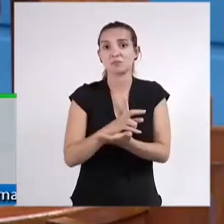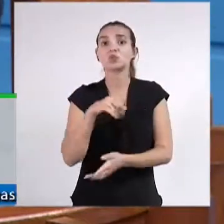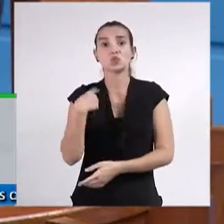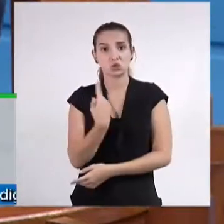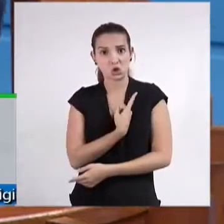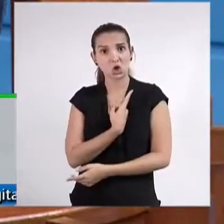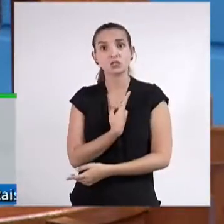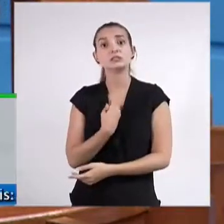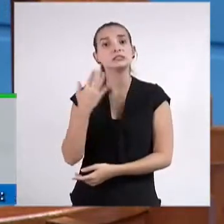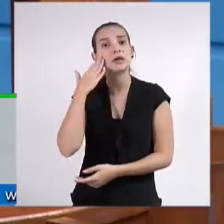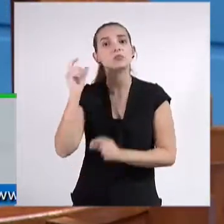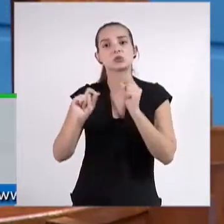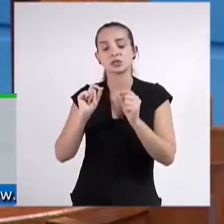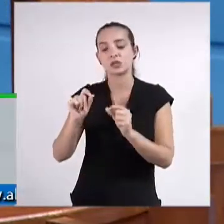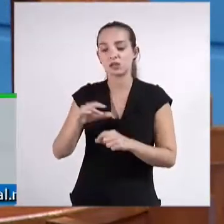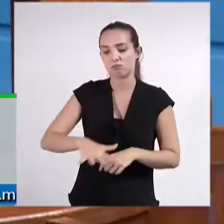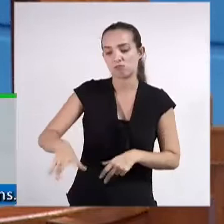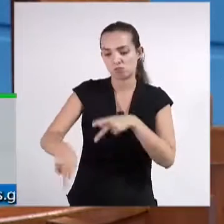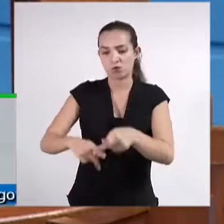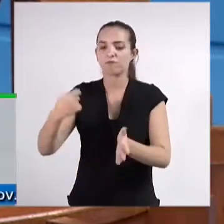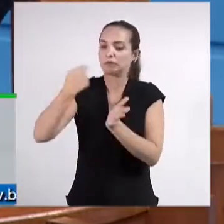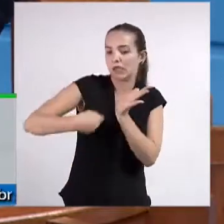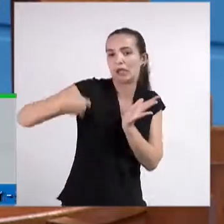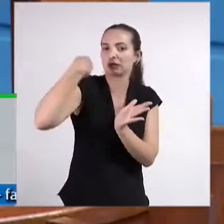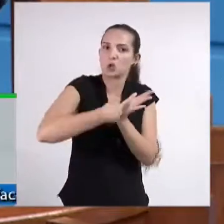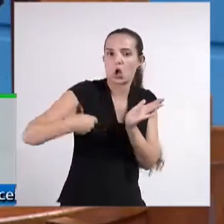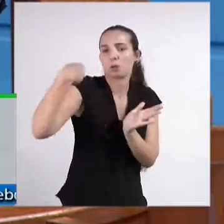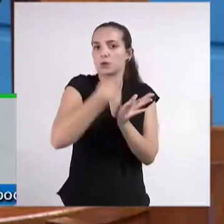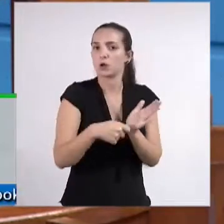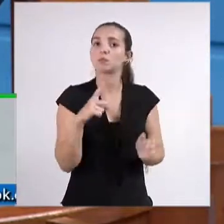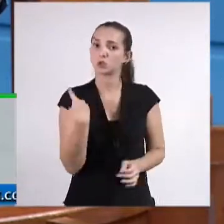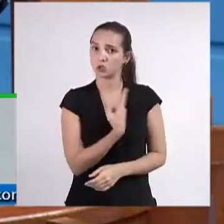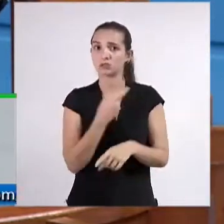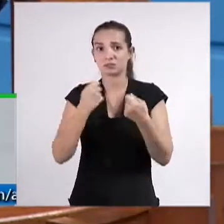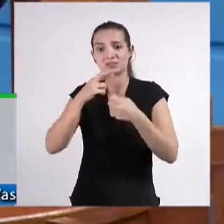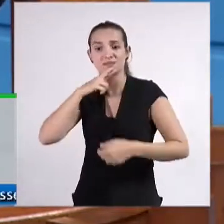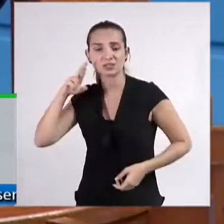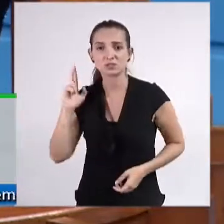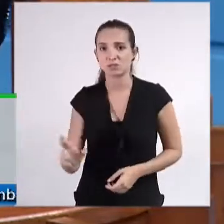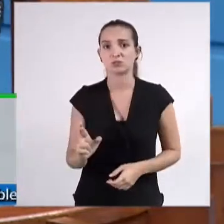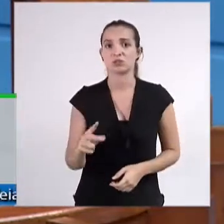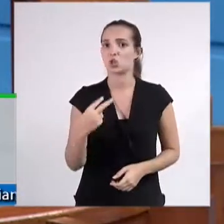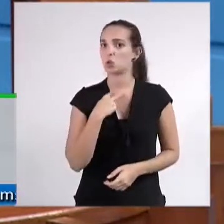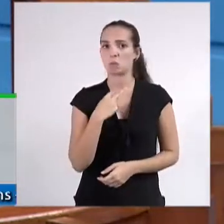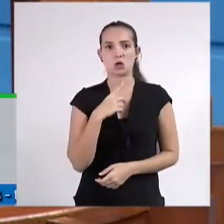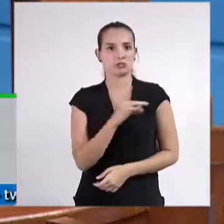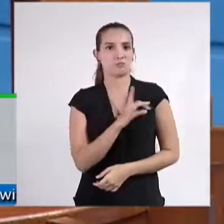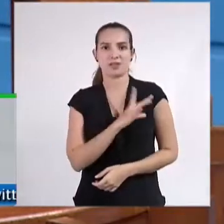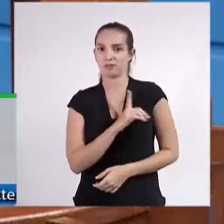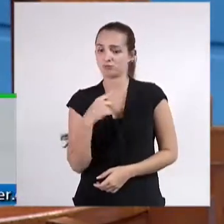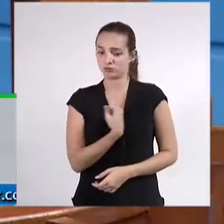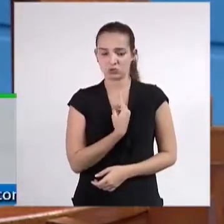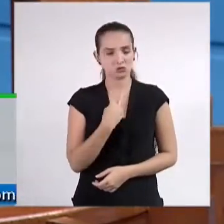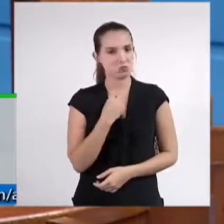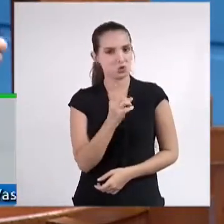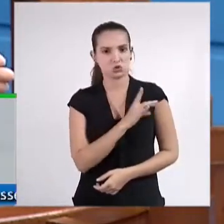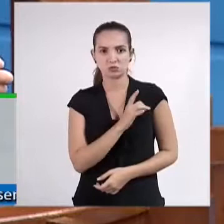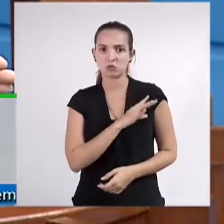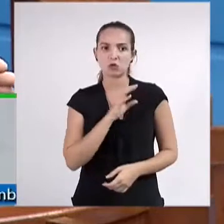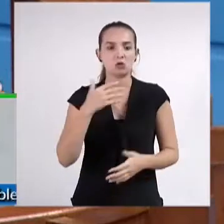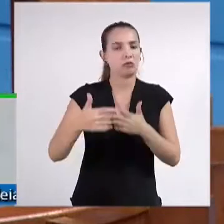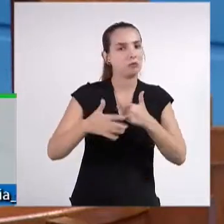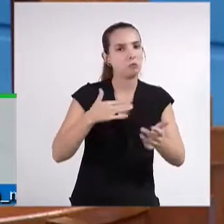dar resposta. Não podemos temer este assunto. Não importa se governo,